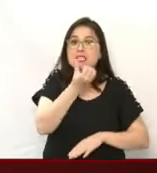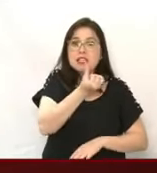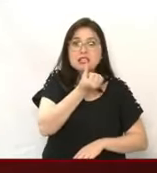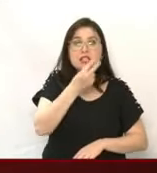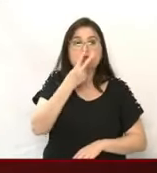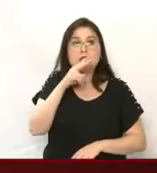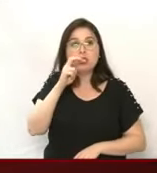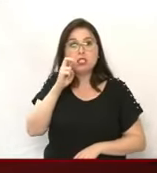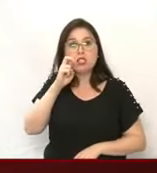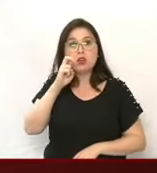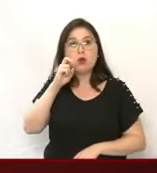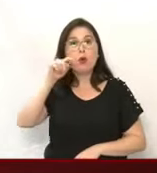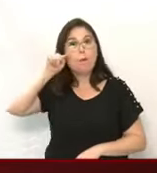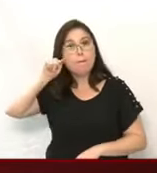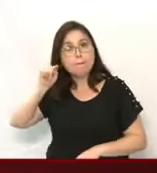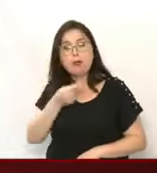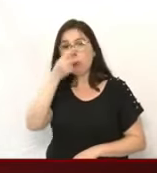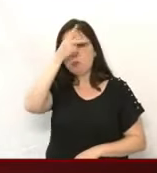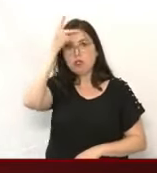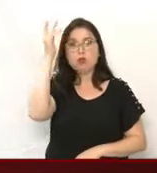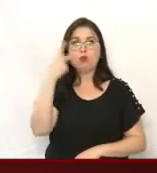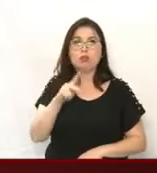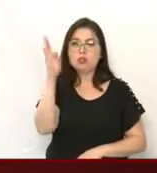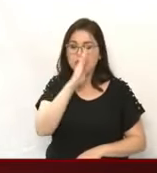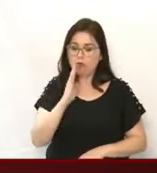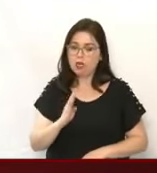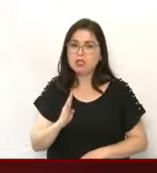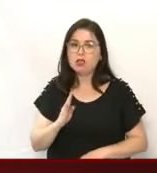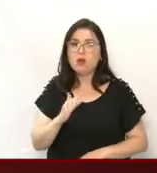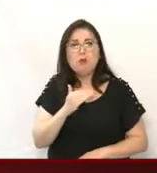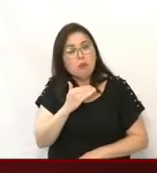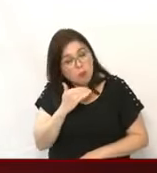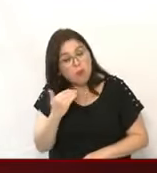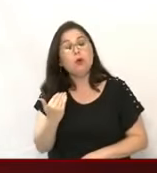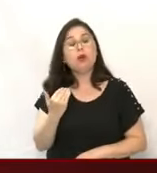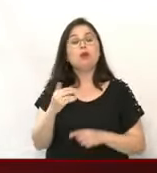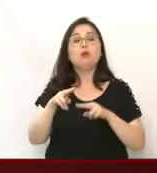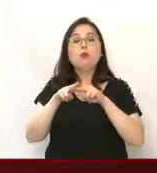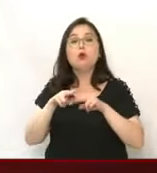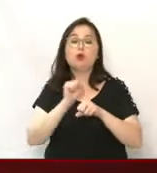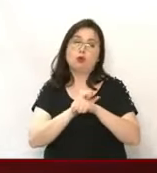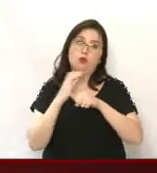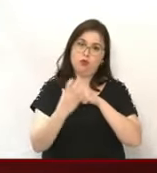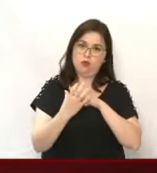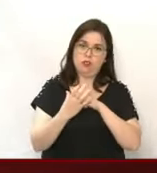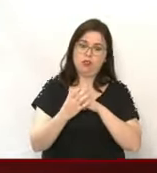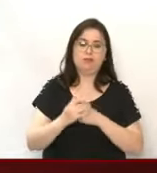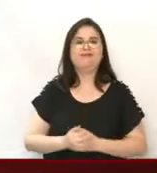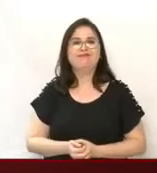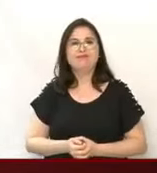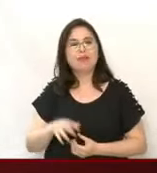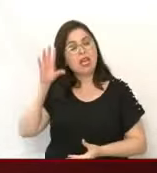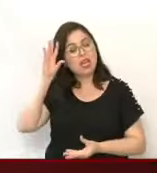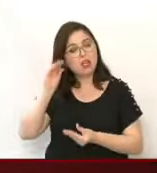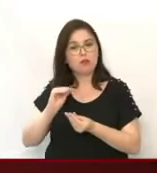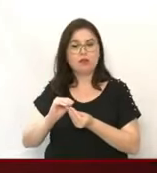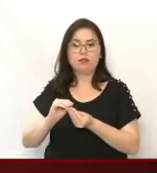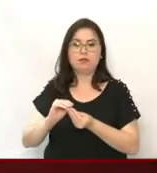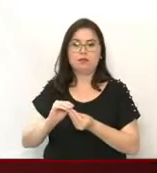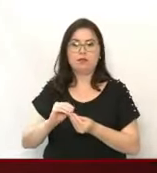mil brasileiros e brasileiras vitimados por essa doença. Enfim, tenho